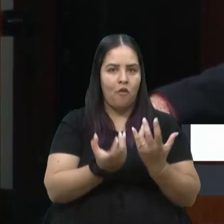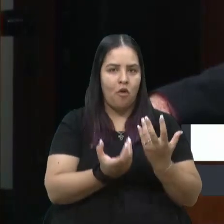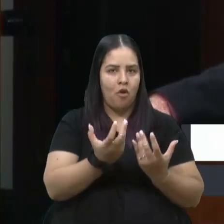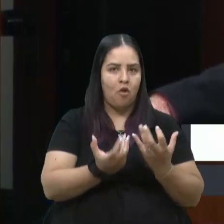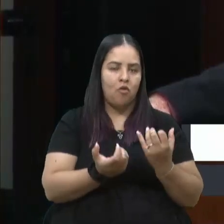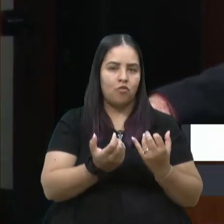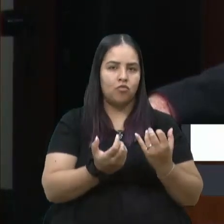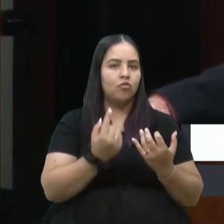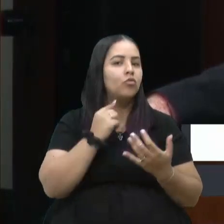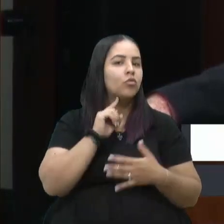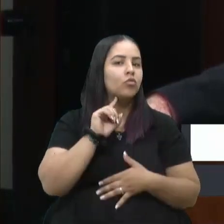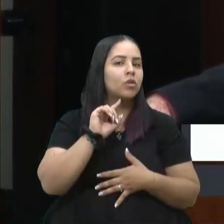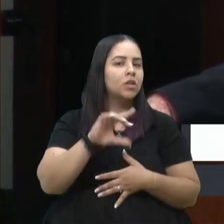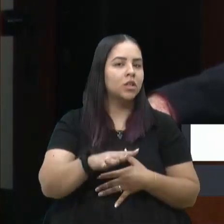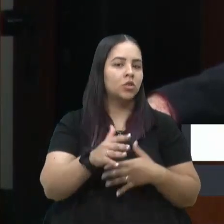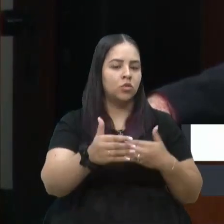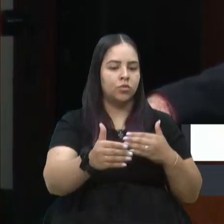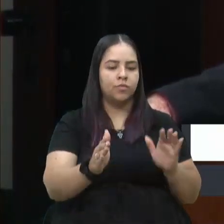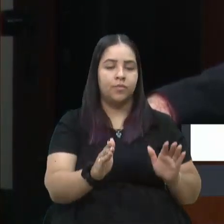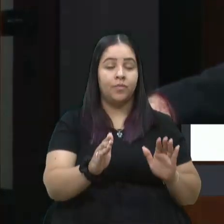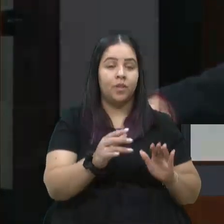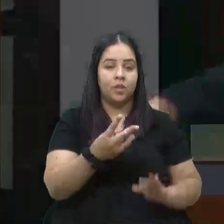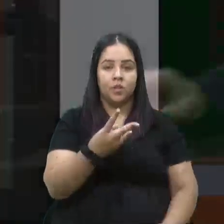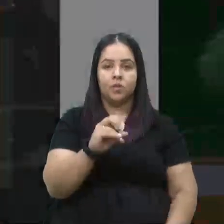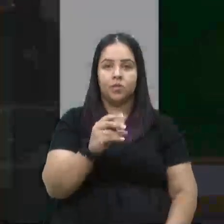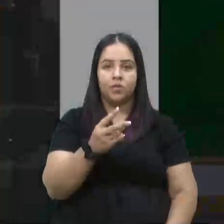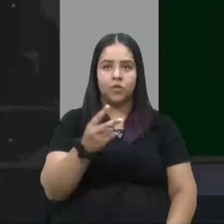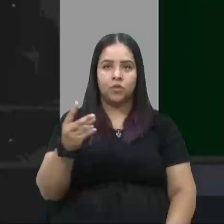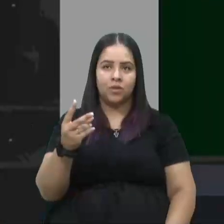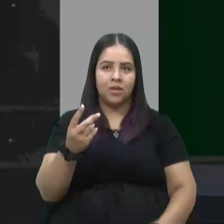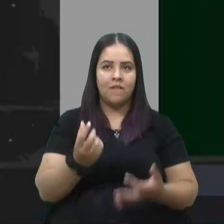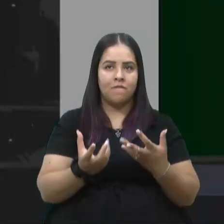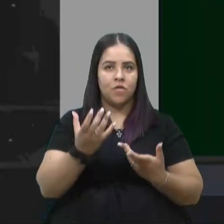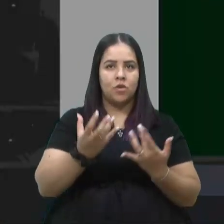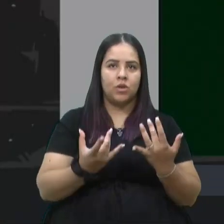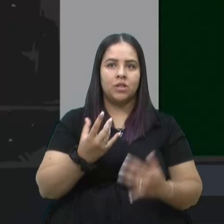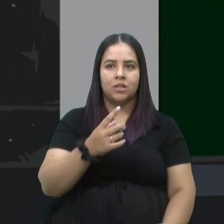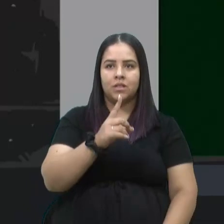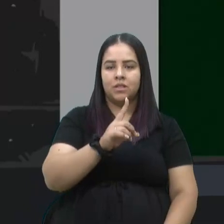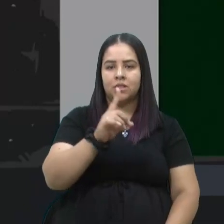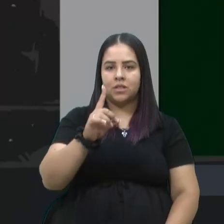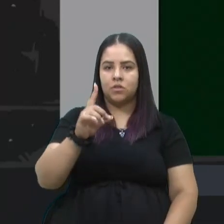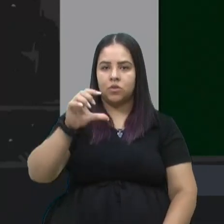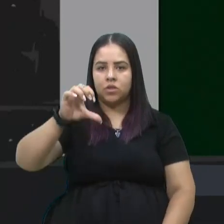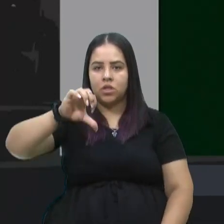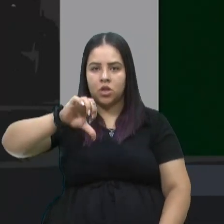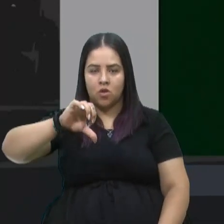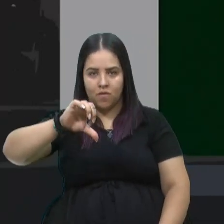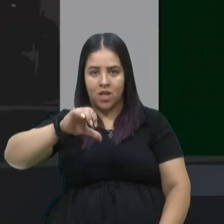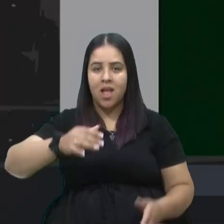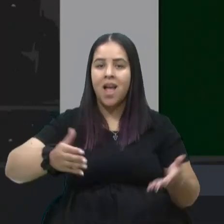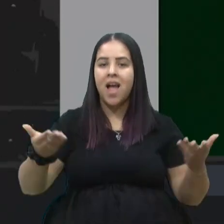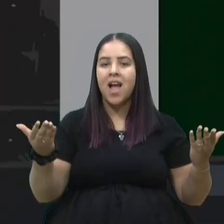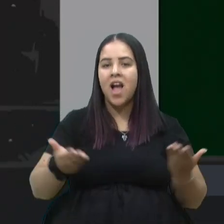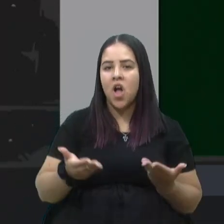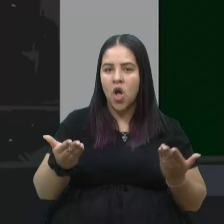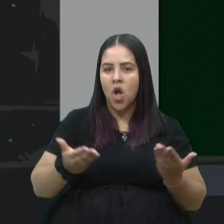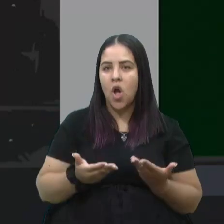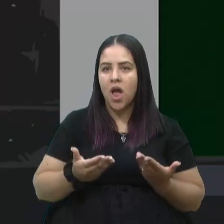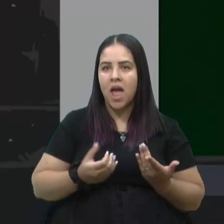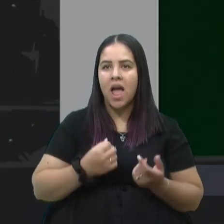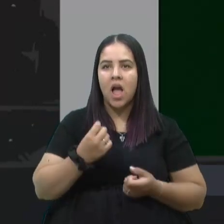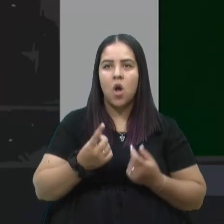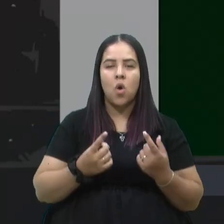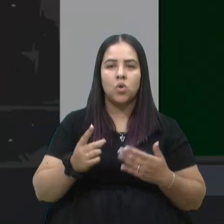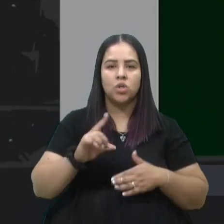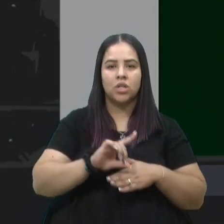containers, em 2022 foram queimados 119 containers, e agora nos primeiros dias,